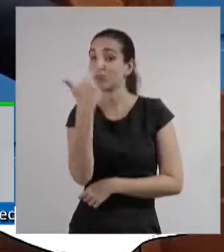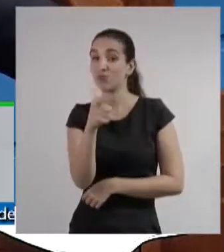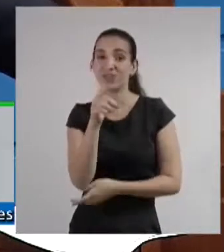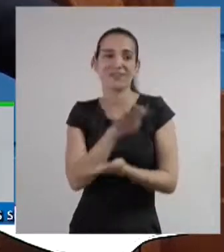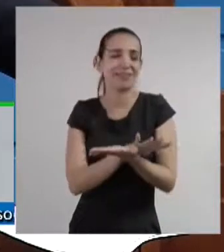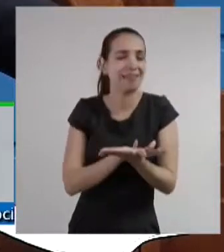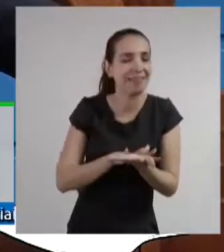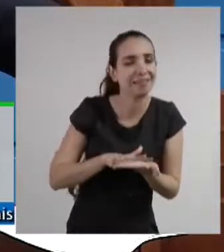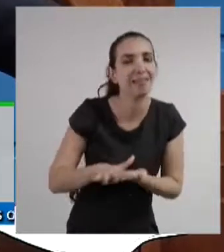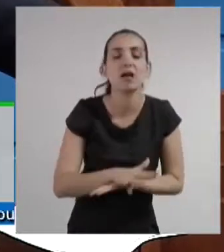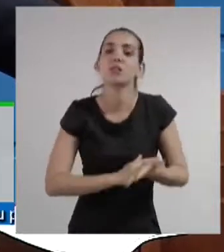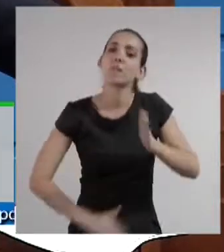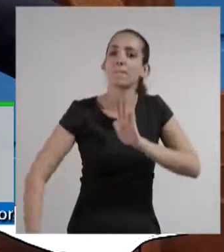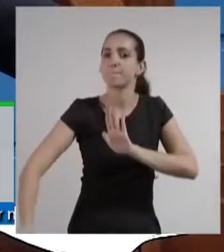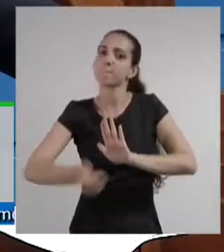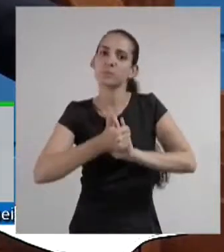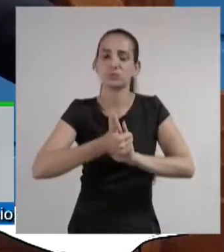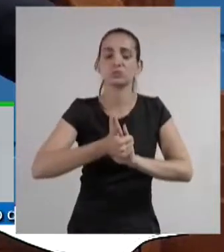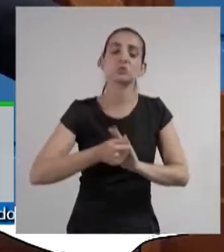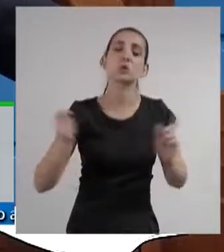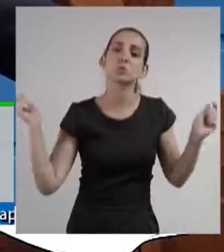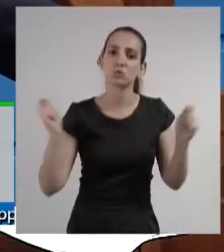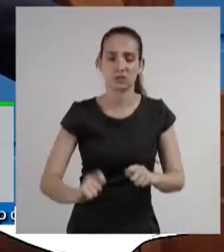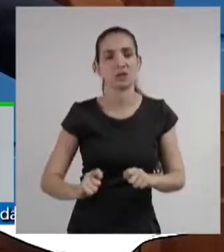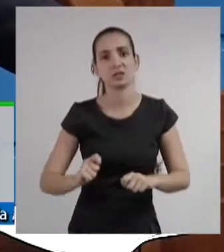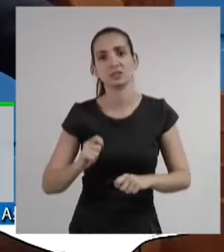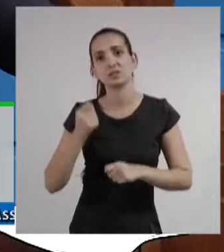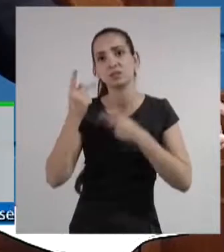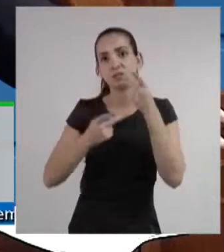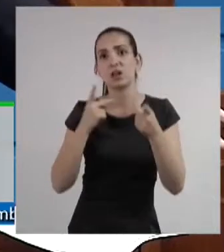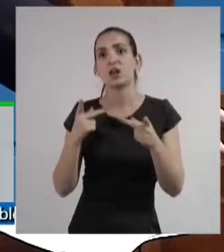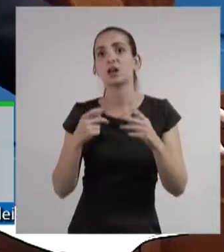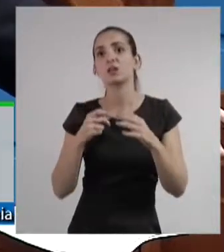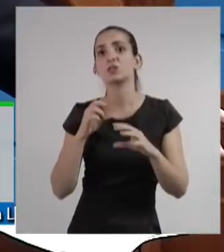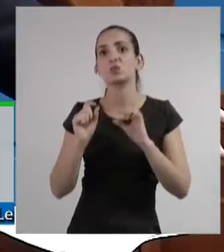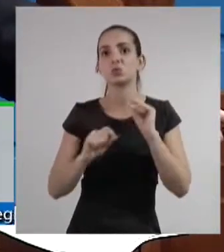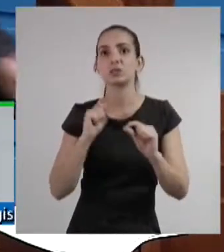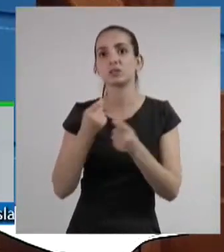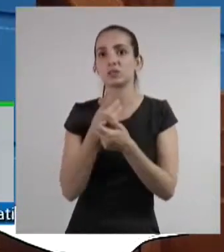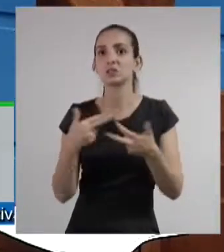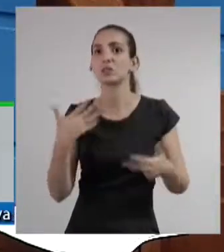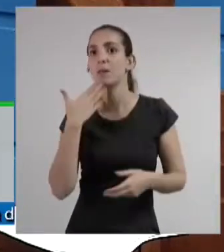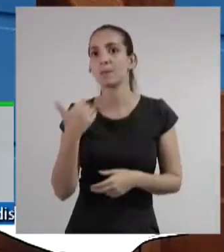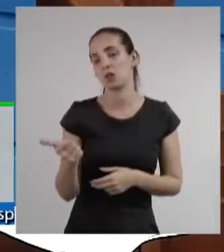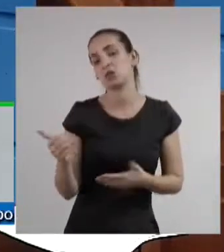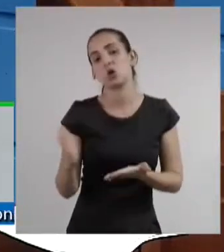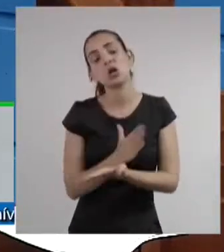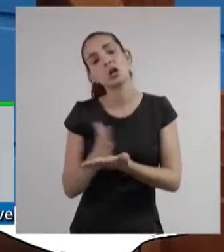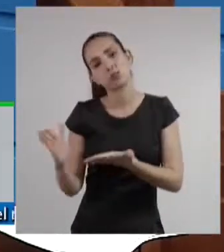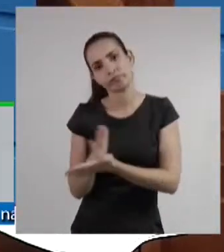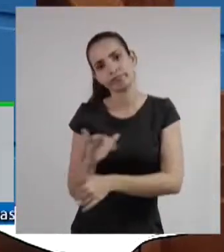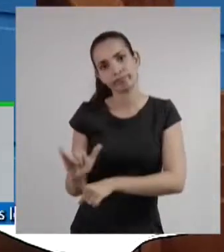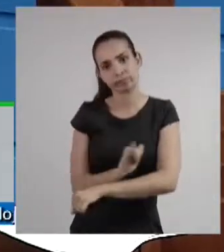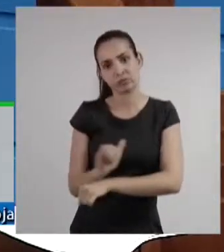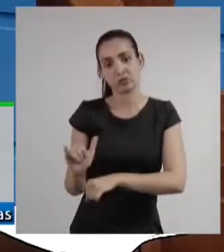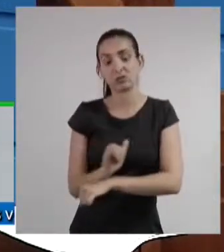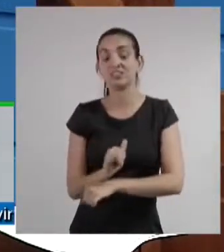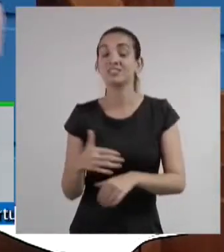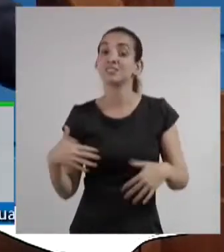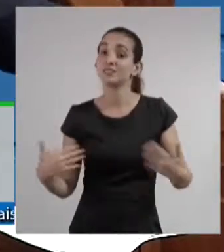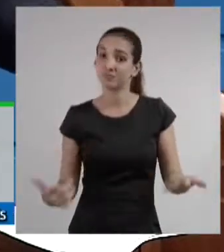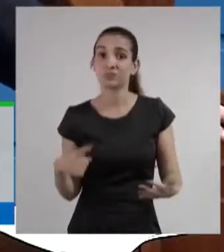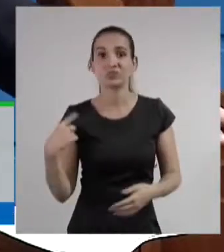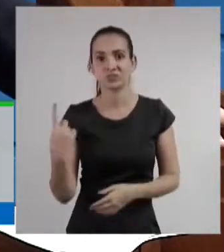positivo que pudesse dizer a situação melhorou de alguma forma. Nós só